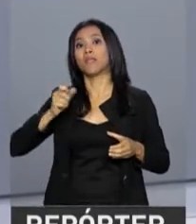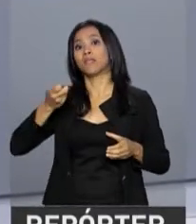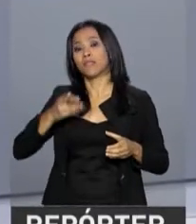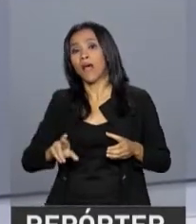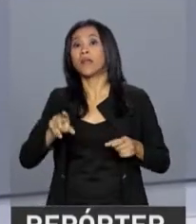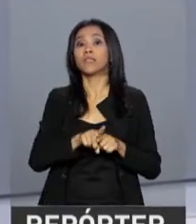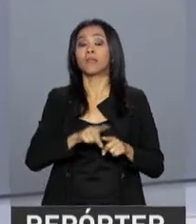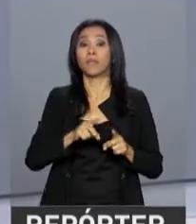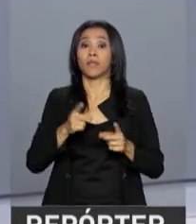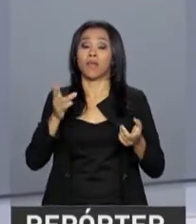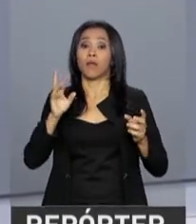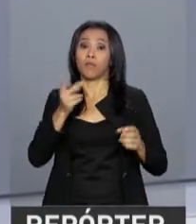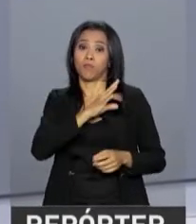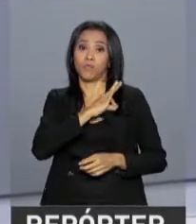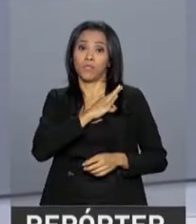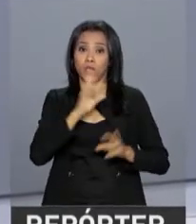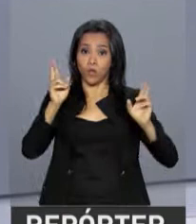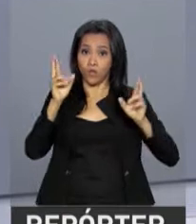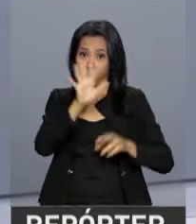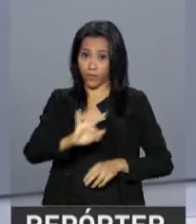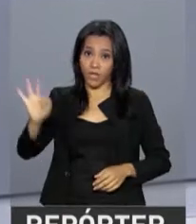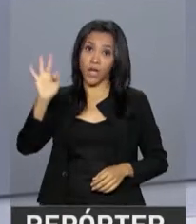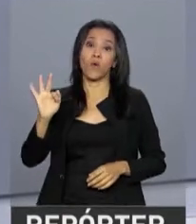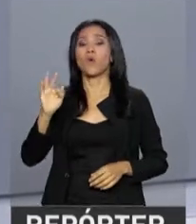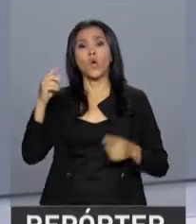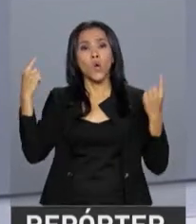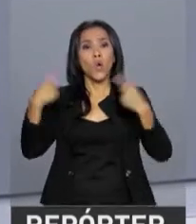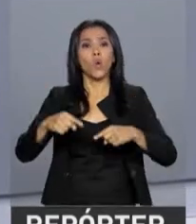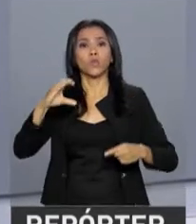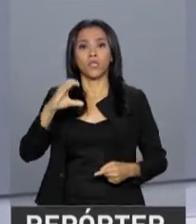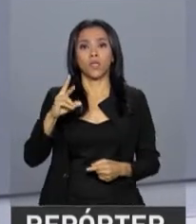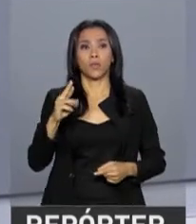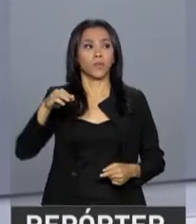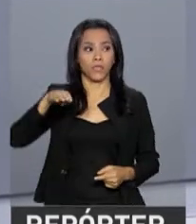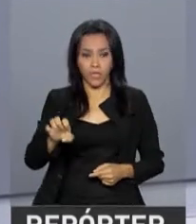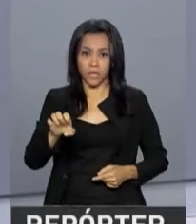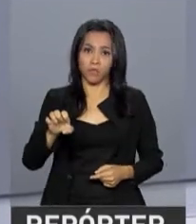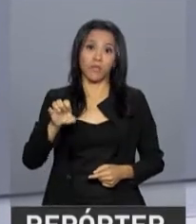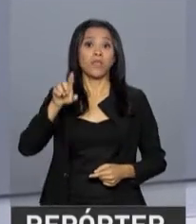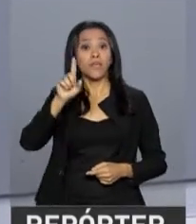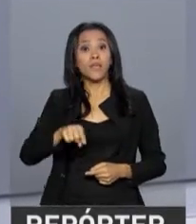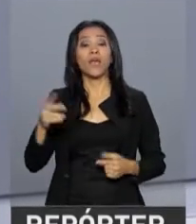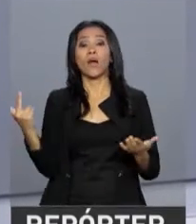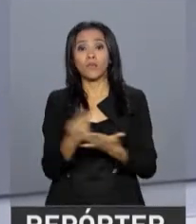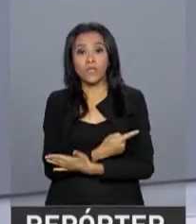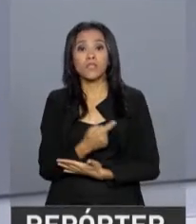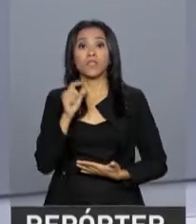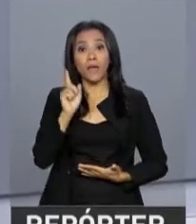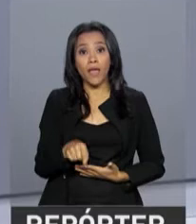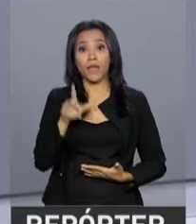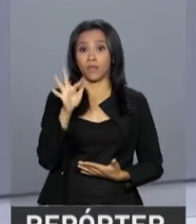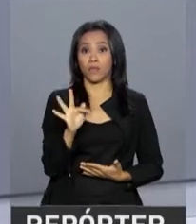fazem novas operações de combate ao crime nesta manhã o estado do rio de janeiro uma das ações na comunidade do frade